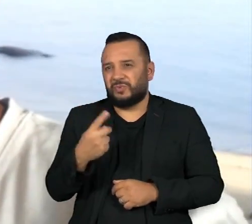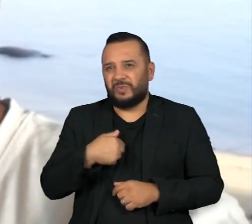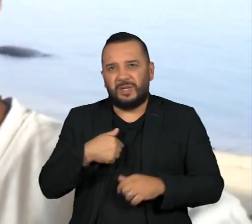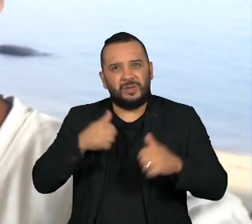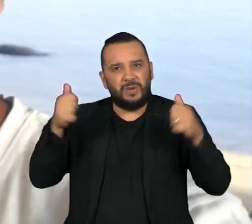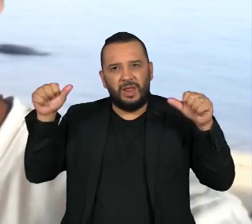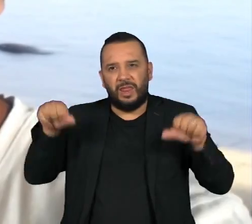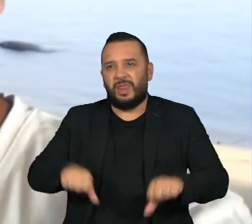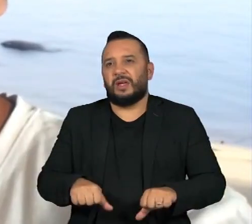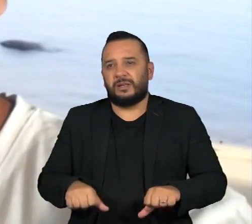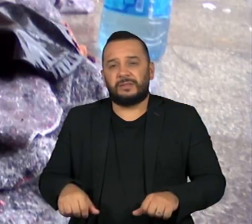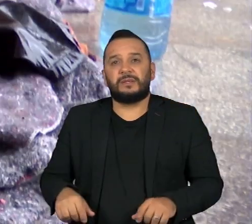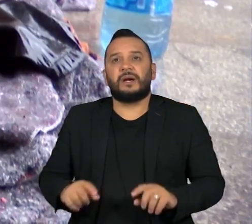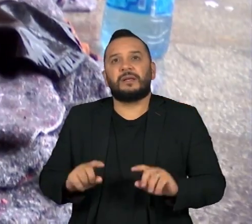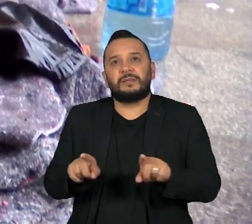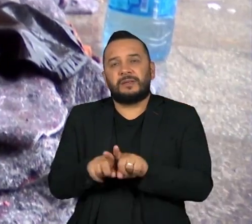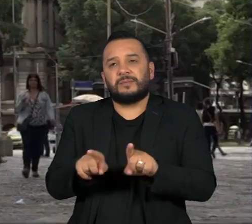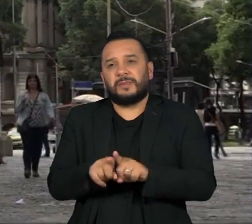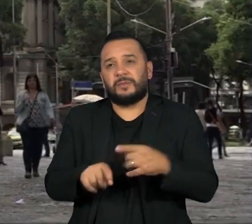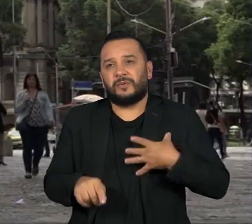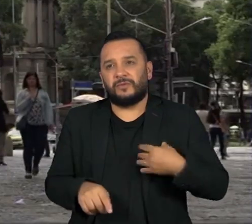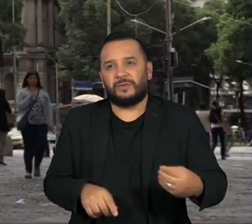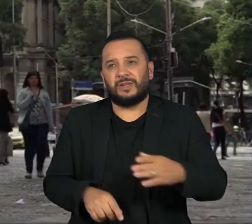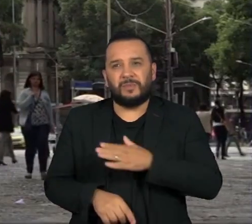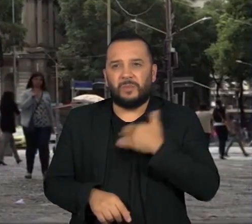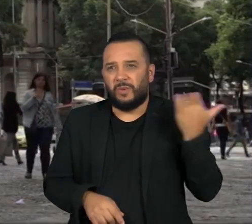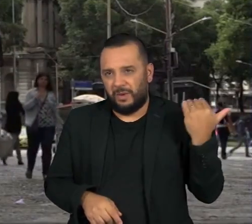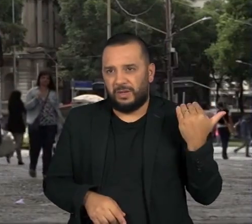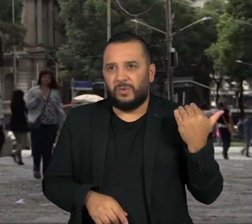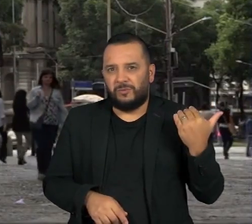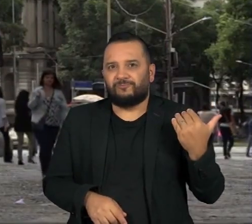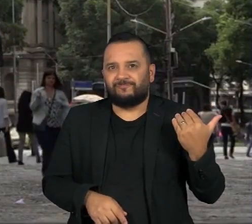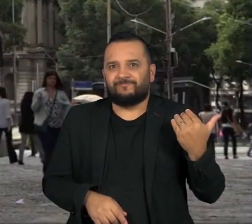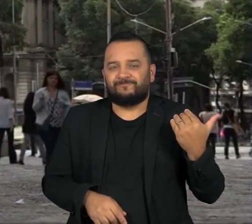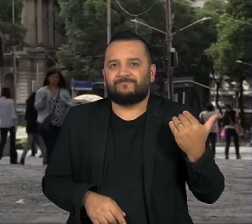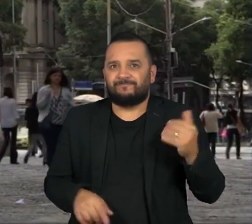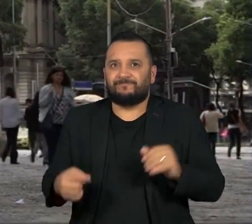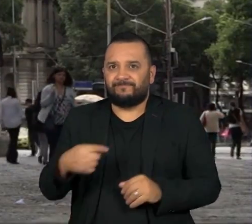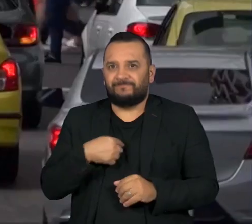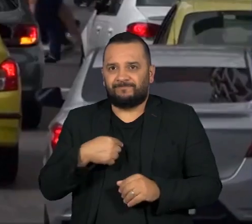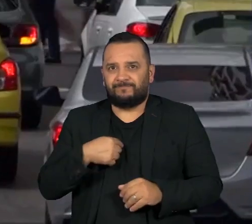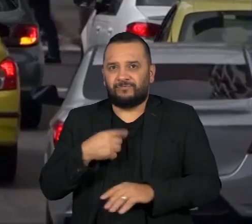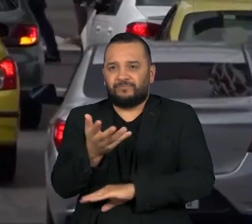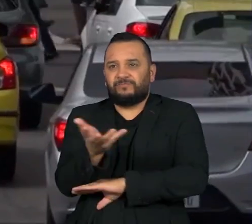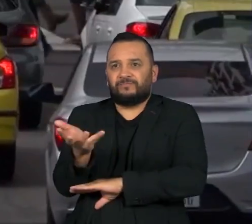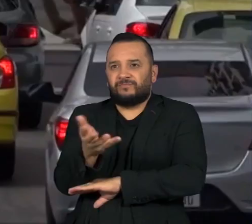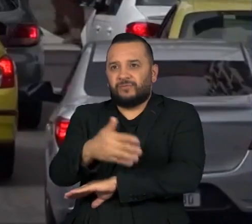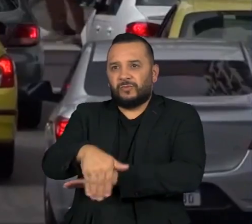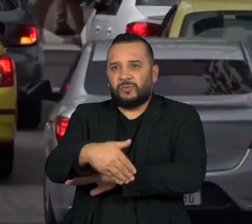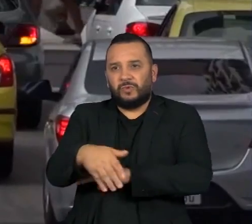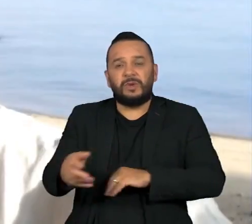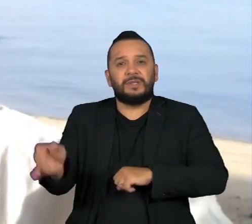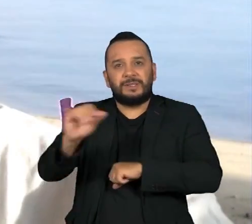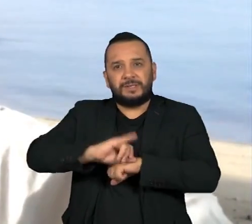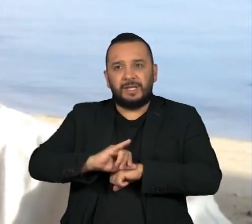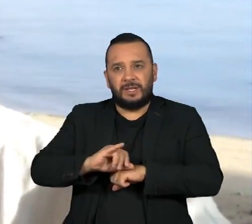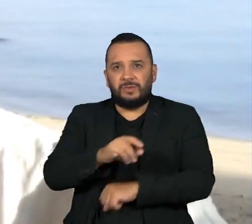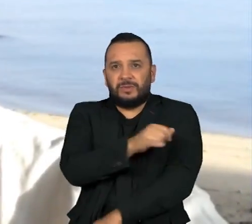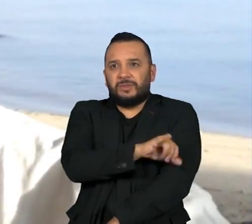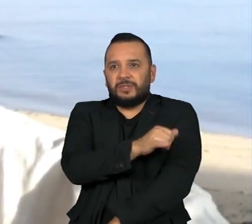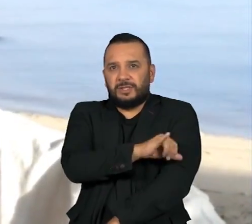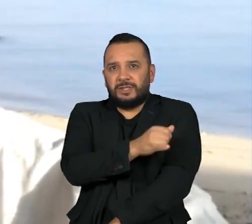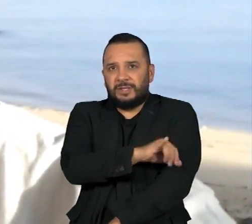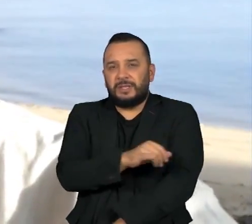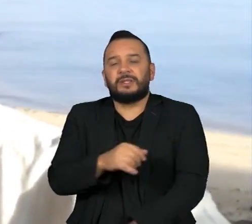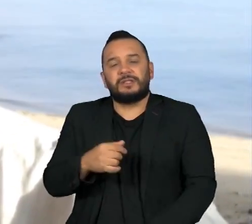Foi quando eu perdi um filho. Mas o meu maior tempo em situação de rua foi no centro do Rio. Foram os